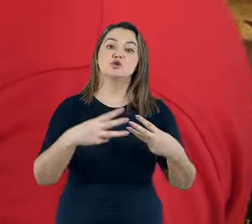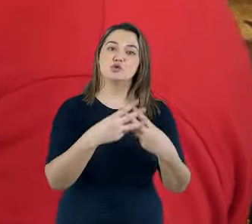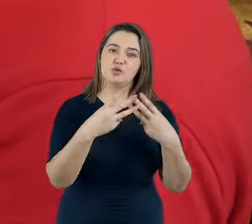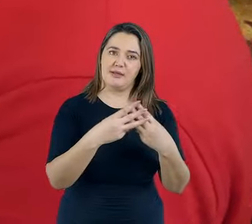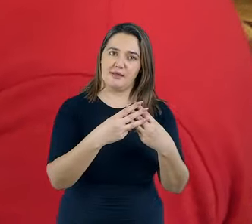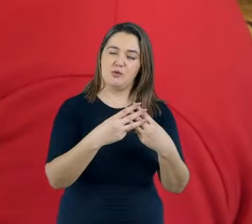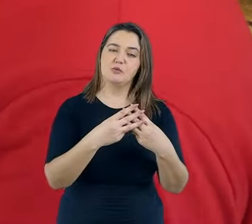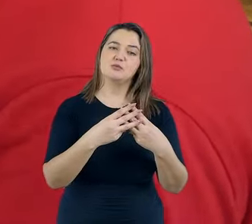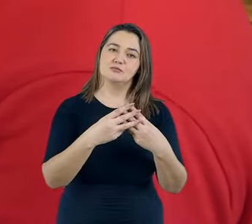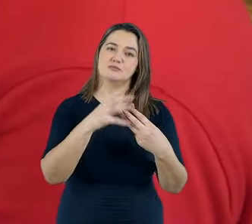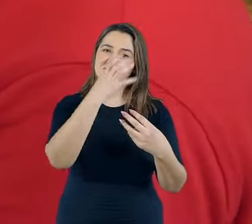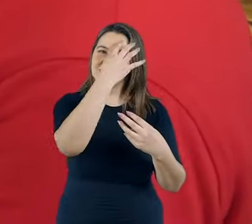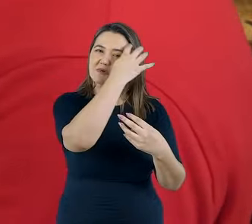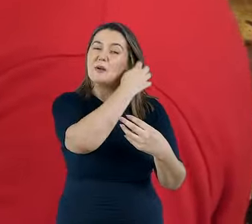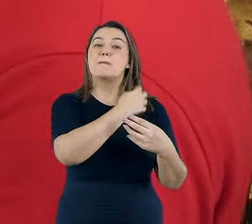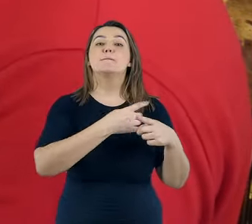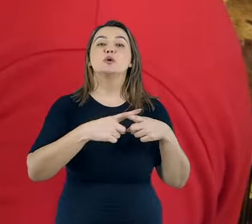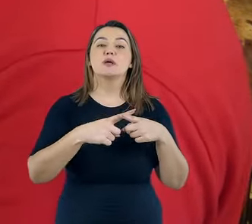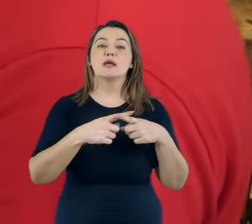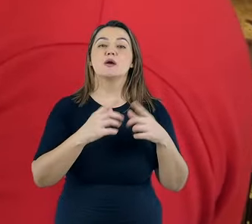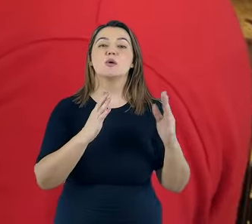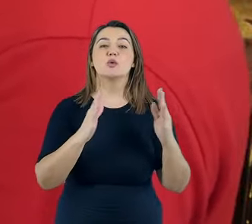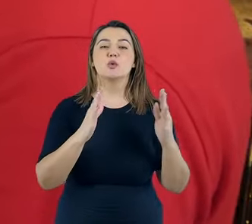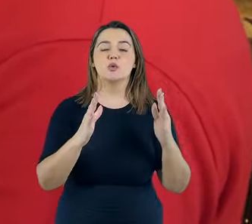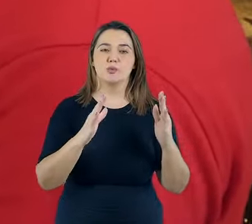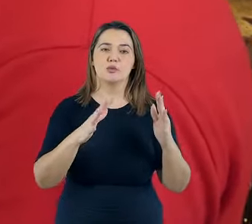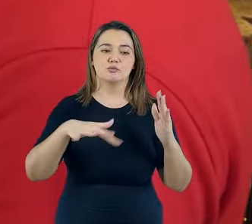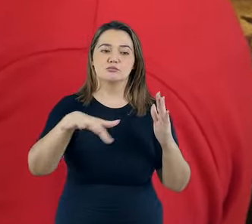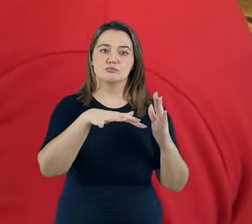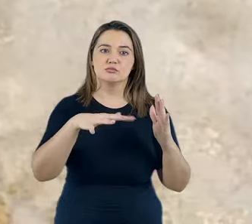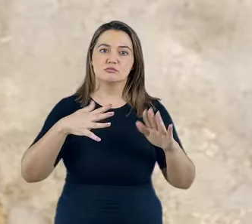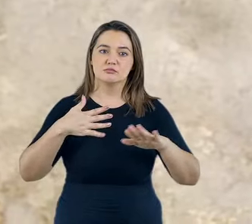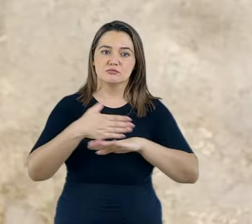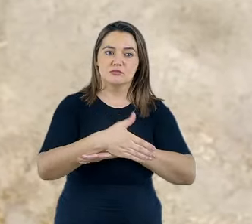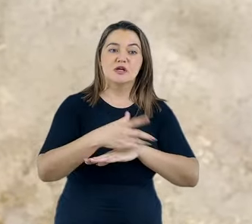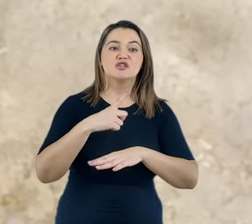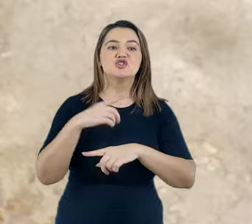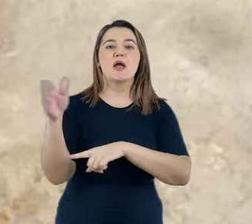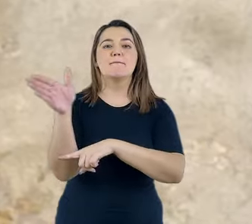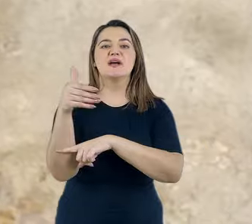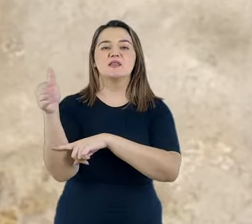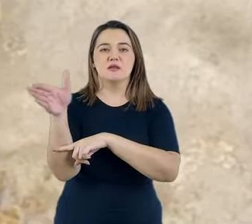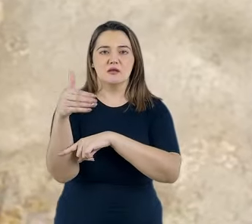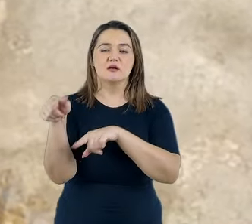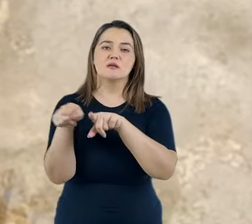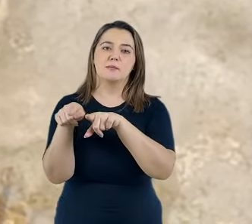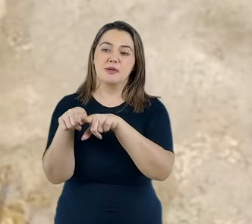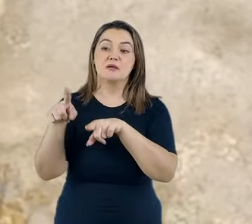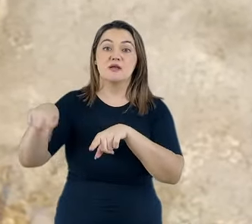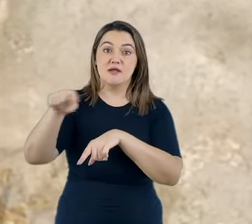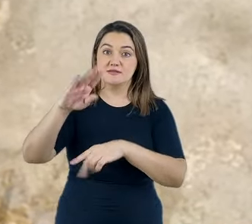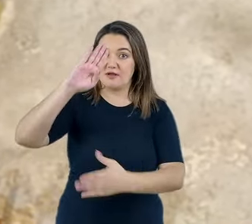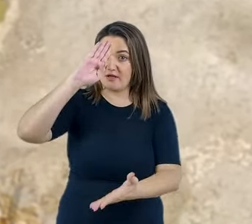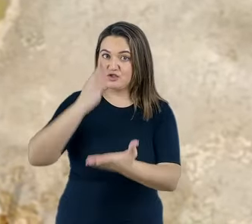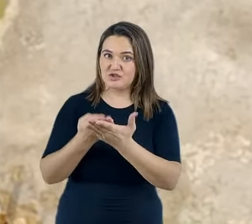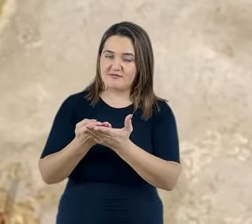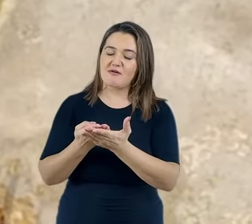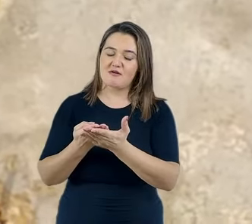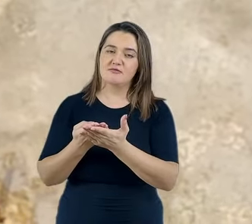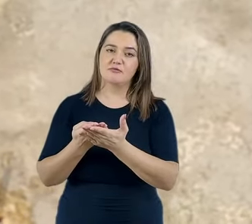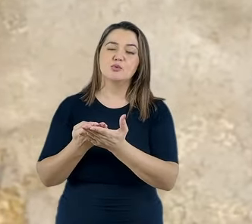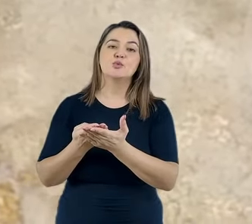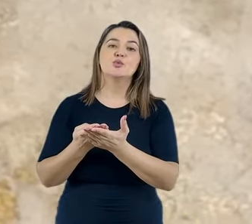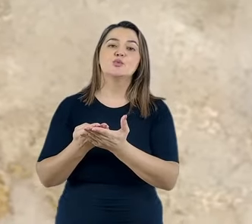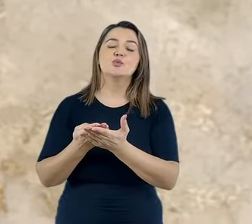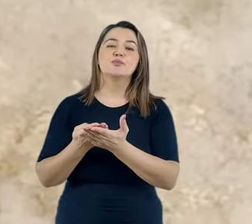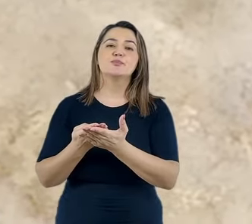judeu prévio à criação do Estado de Israel chamado Etzel. E a bandeira deles, eles acreditavam, né? Aí vemos a